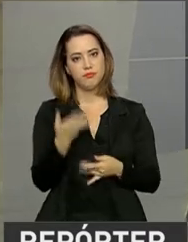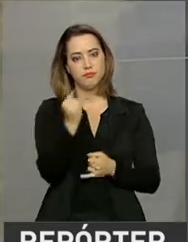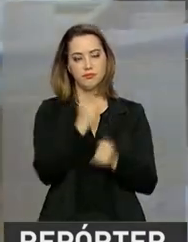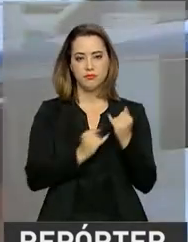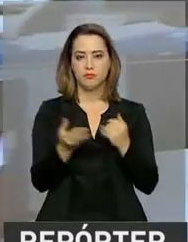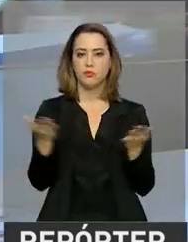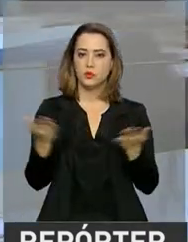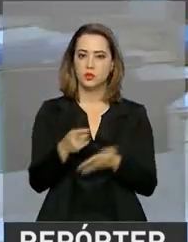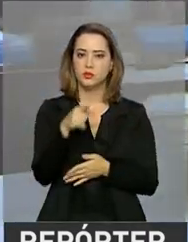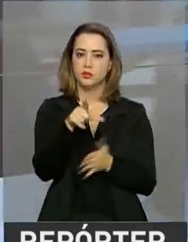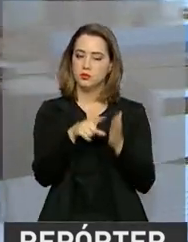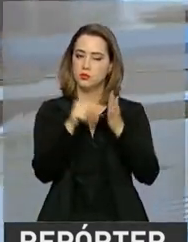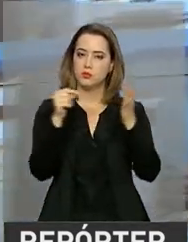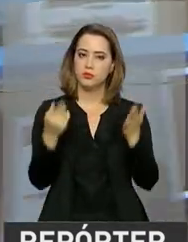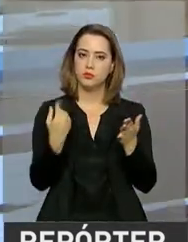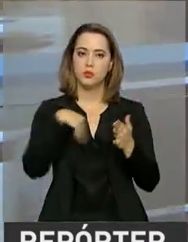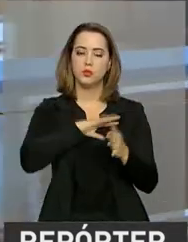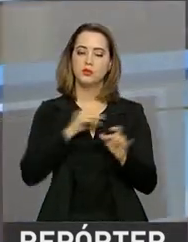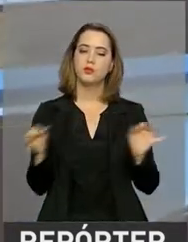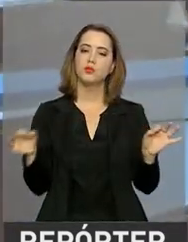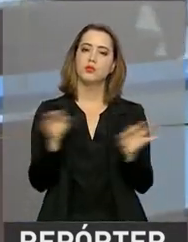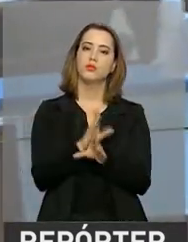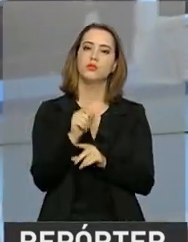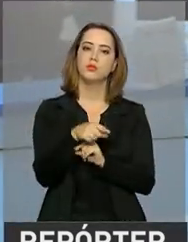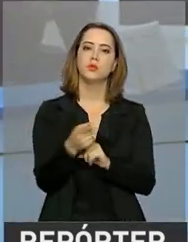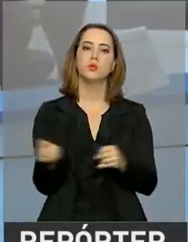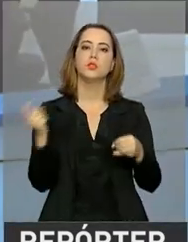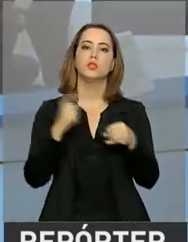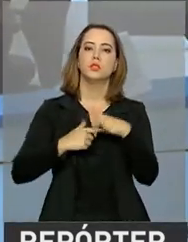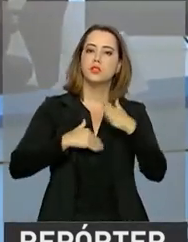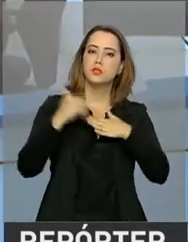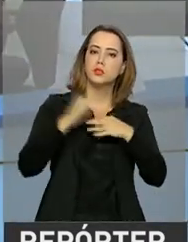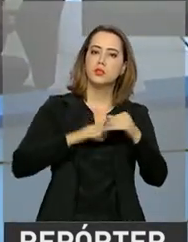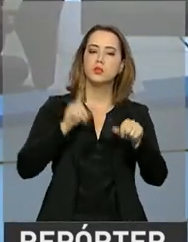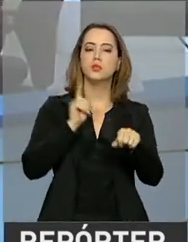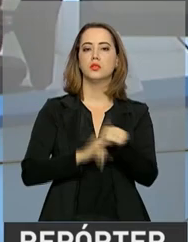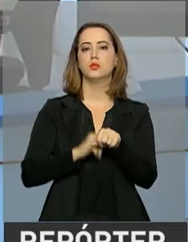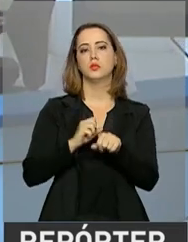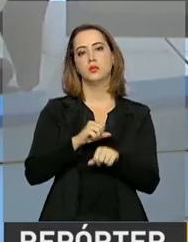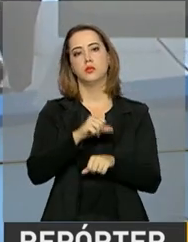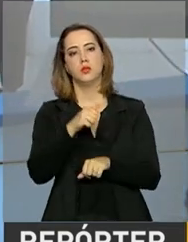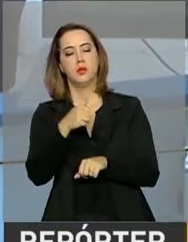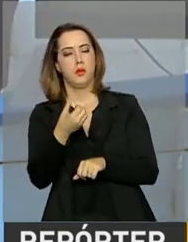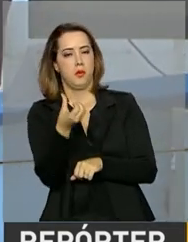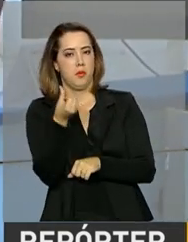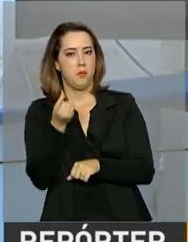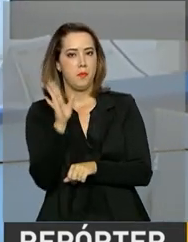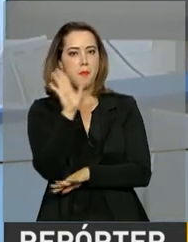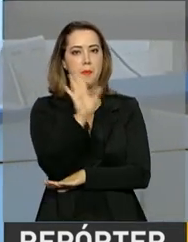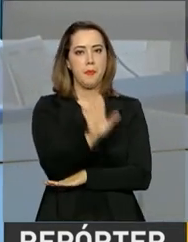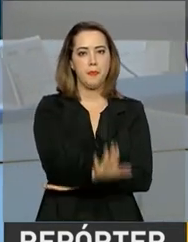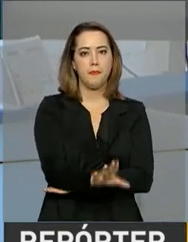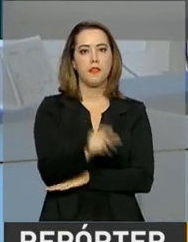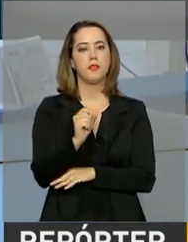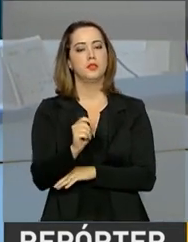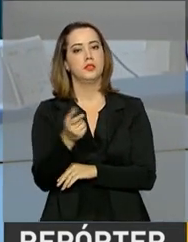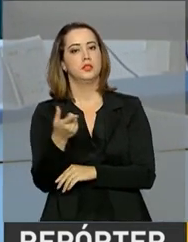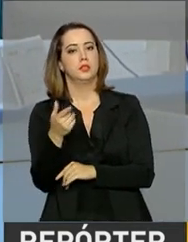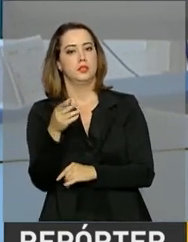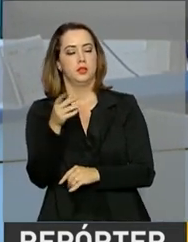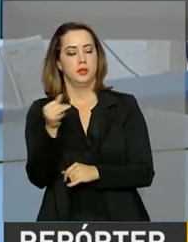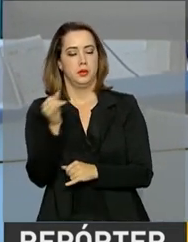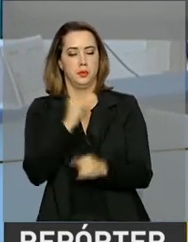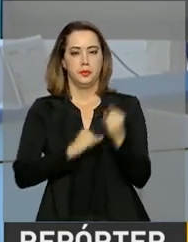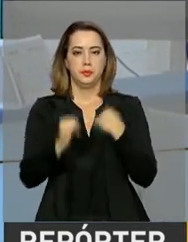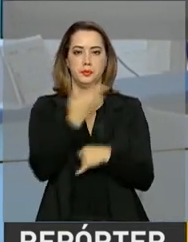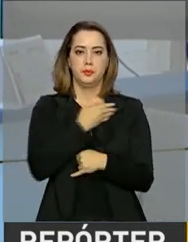vivo do Palácio do Planalto nós ficamos por aqui voltamos a qualquer momento ou daqui a 1 hora na próxima edição do repórter NBR com as notícias